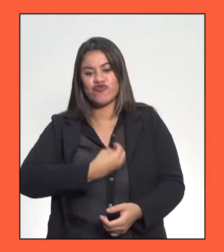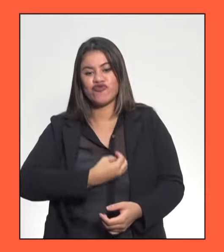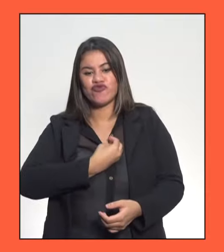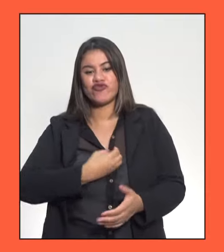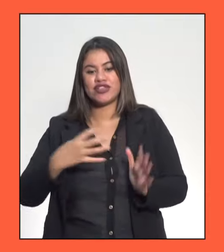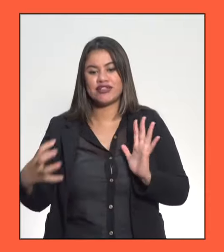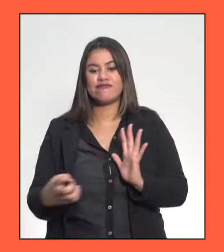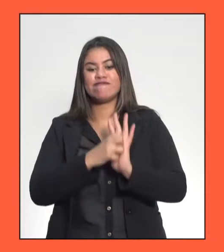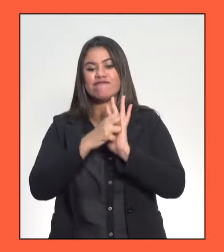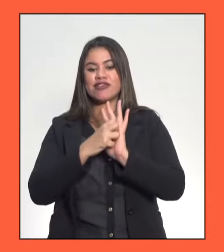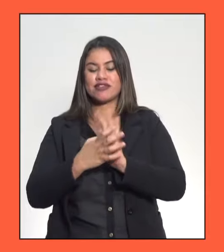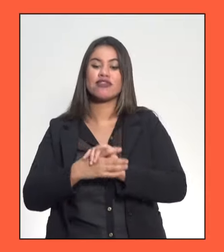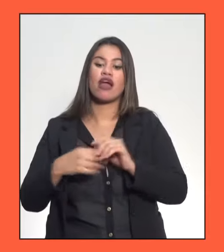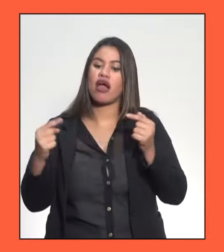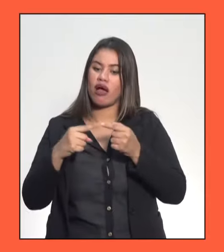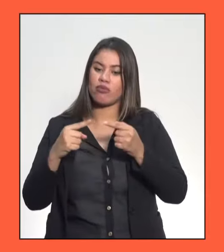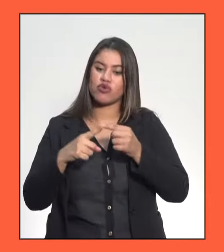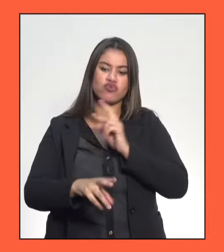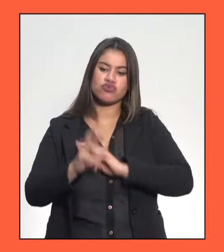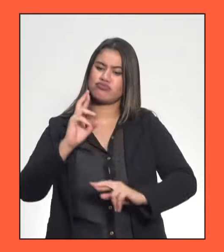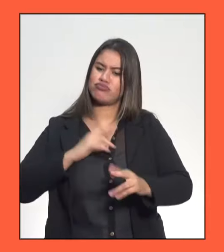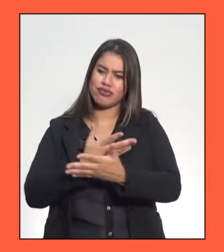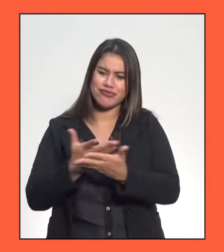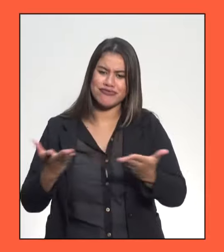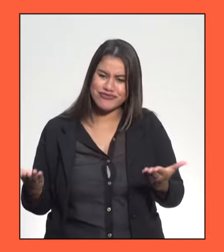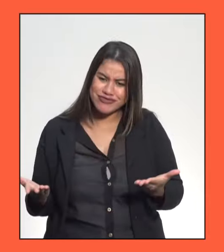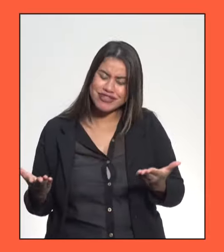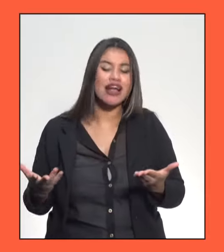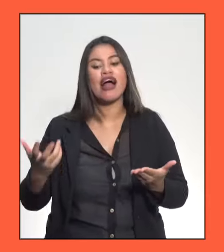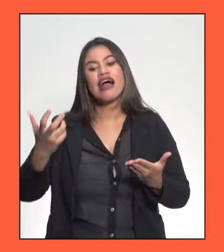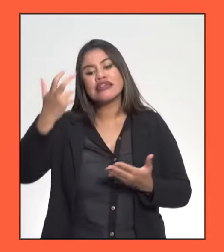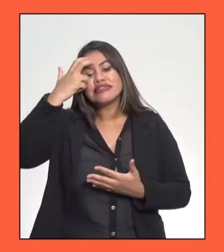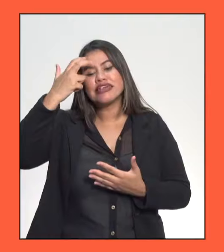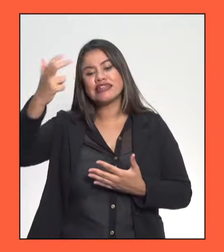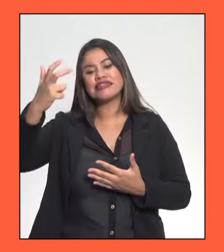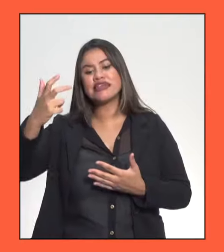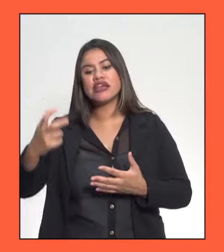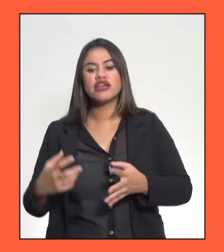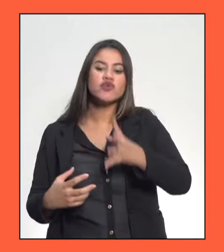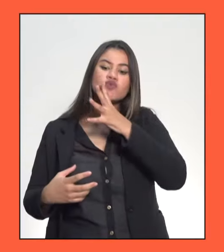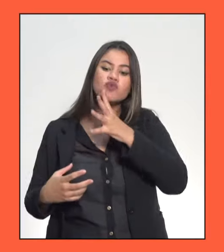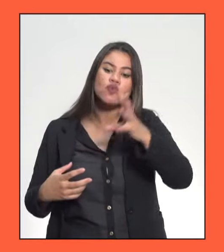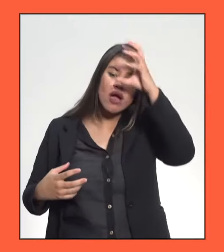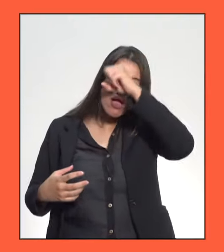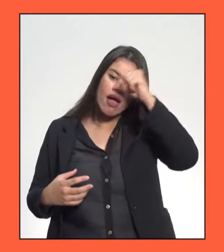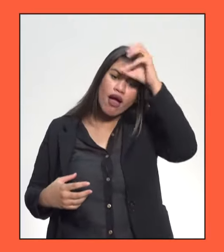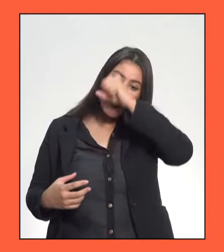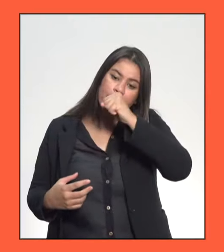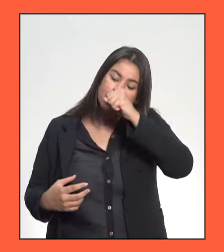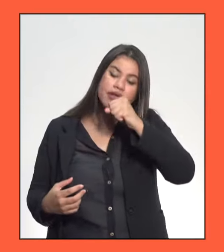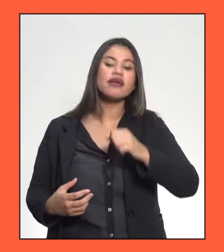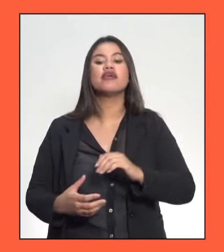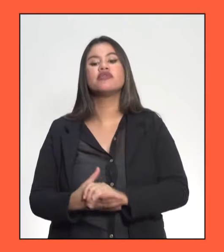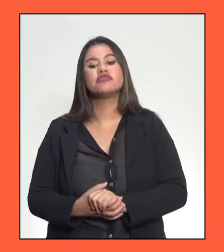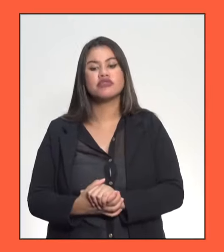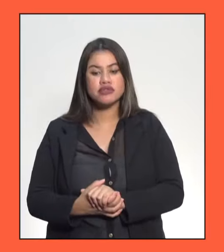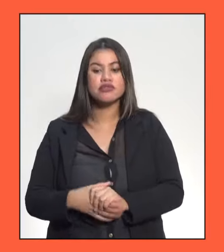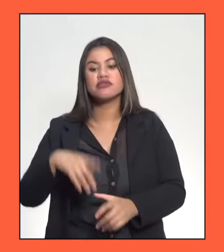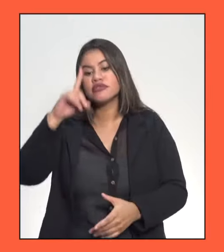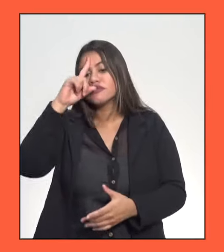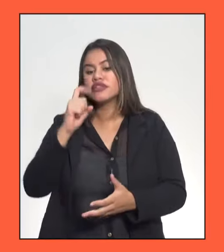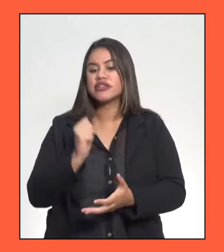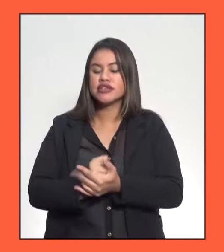importante o que vocês exatamente disseram. Pra ficar mais inteligente. Porque é conhecimento. Alguém já falou aí que é pra tomar